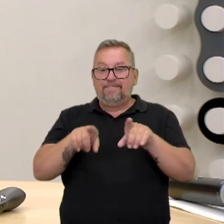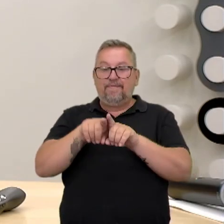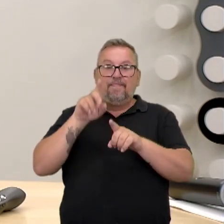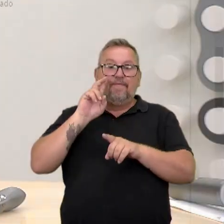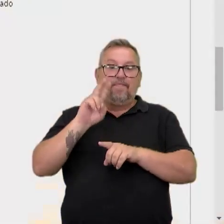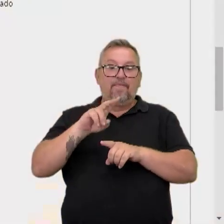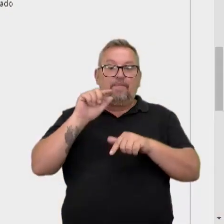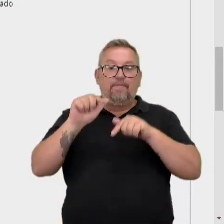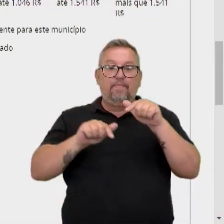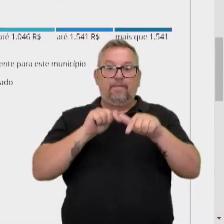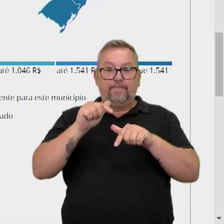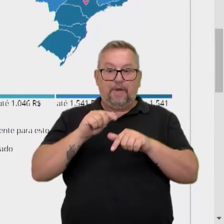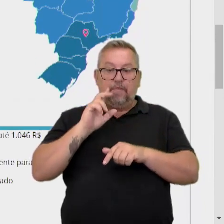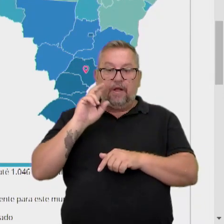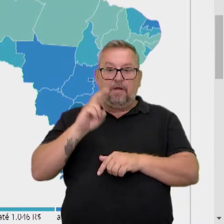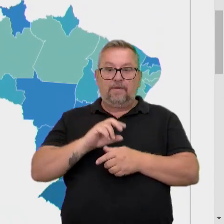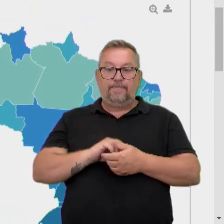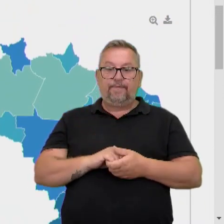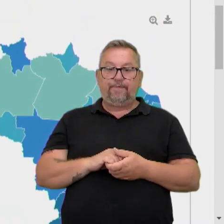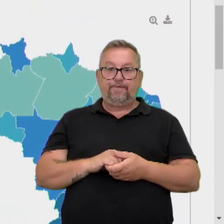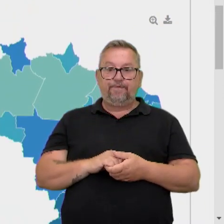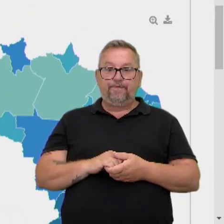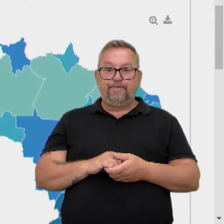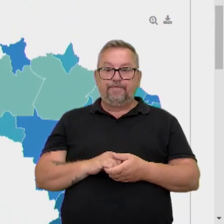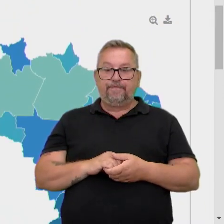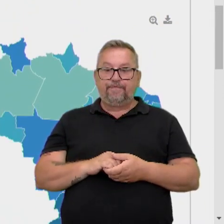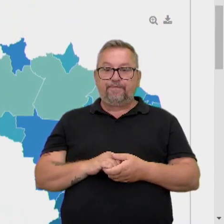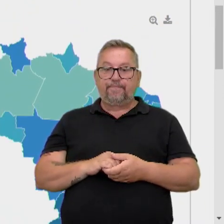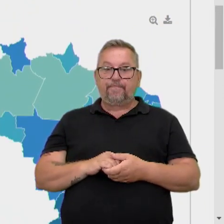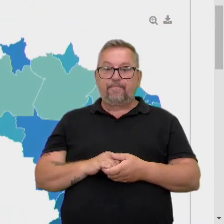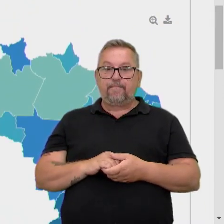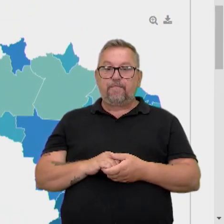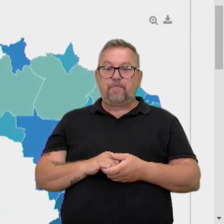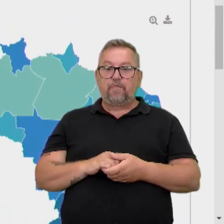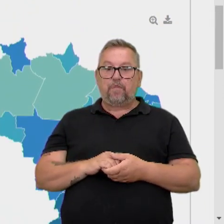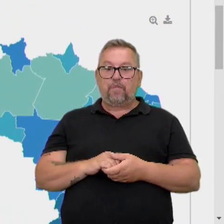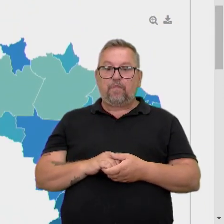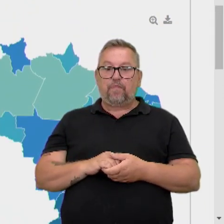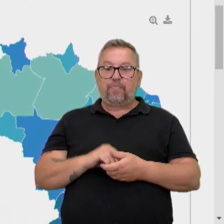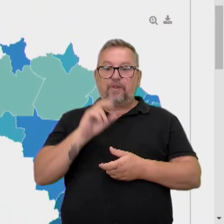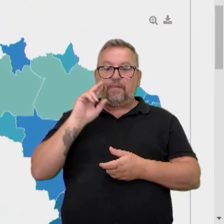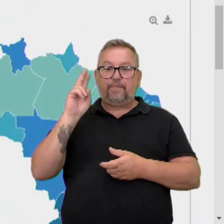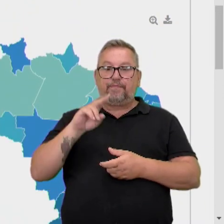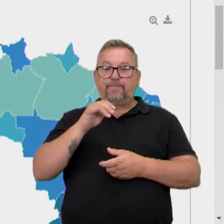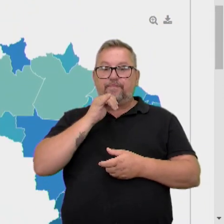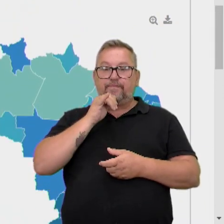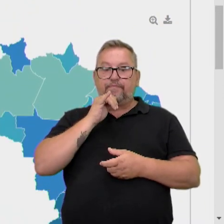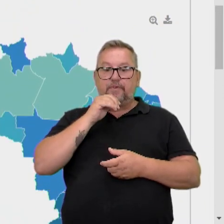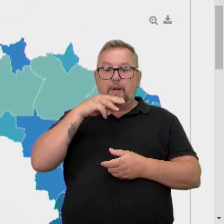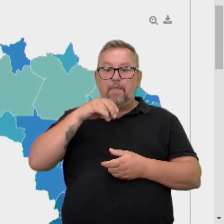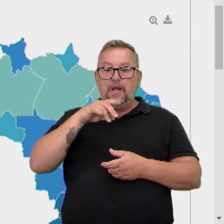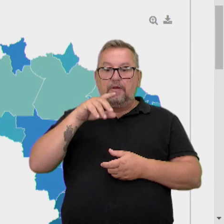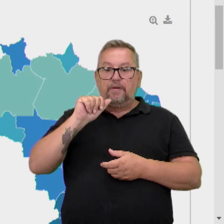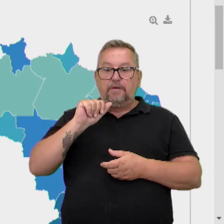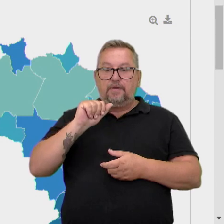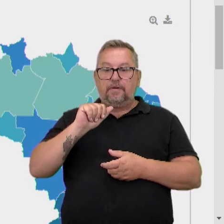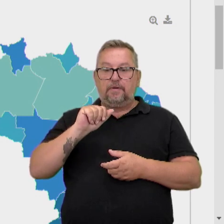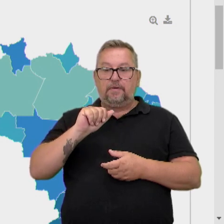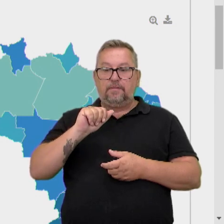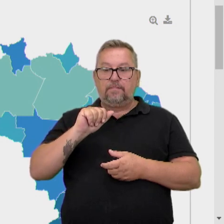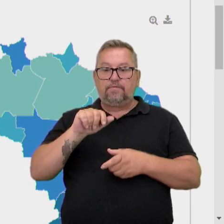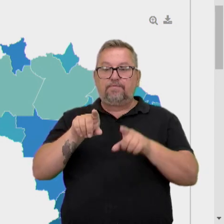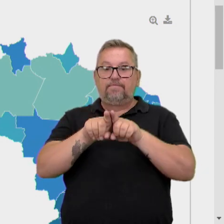exemplo, trabalho em rendimento aqui, ó. Então, olha lá, trabalho em rendimento mostra aí o rendimento, a média mensal, né,